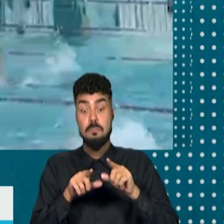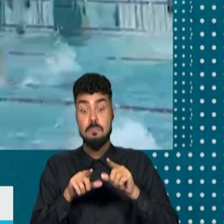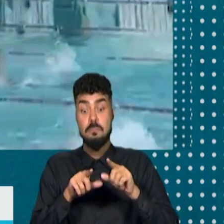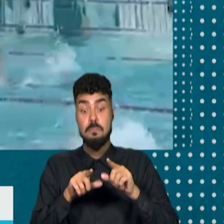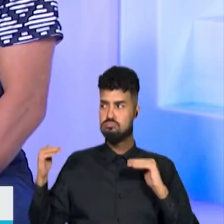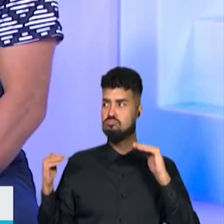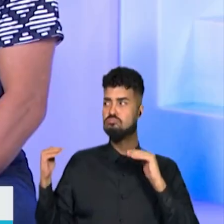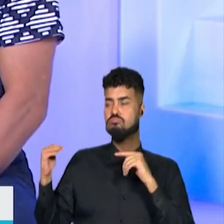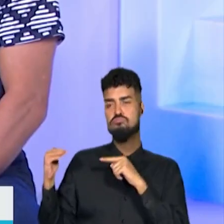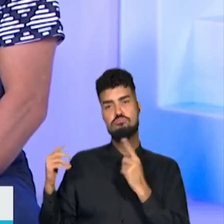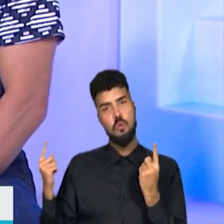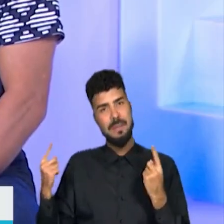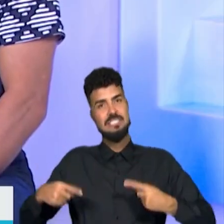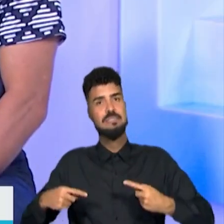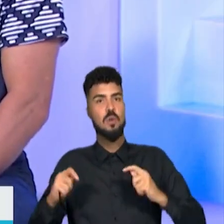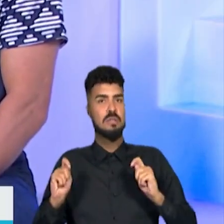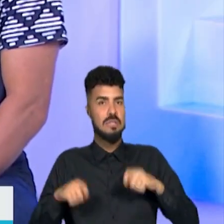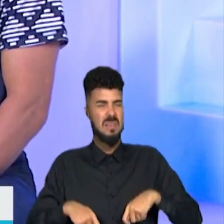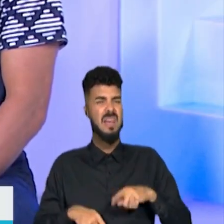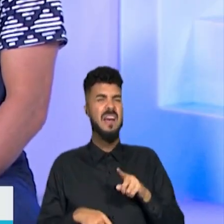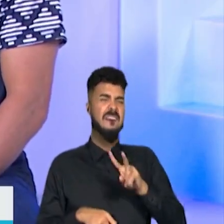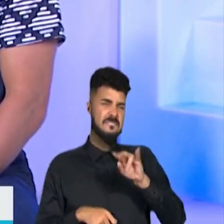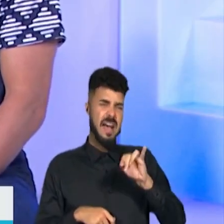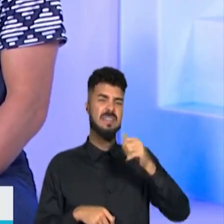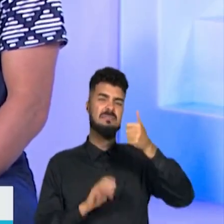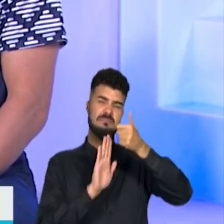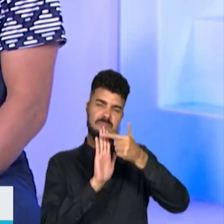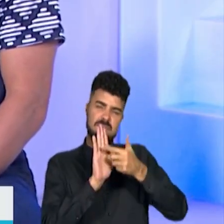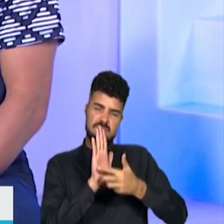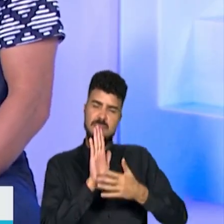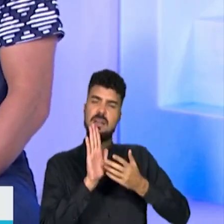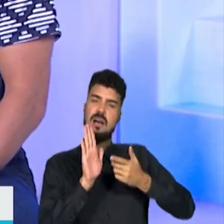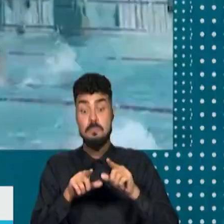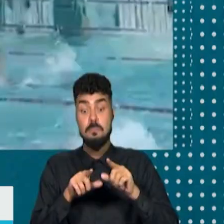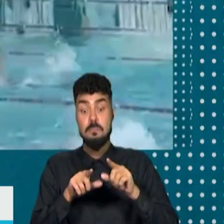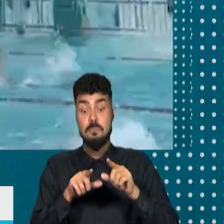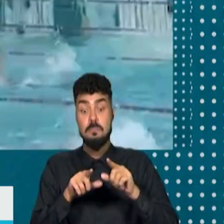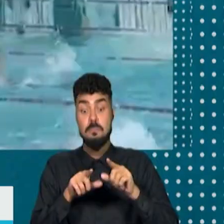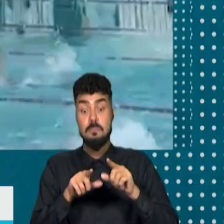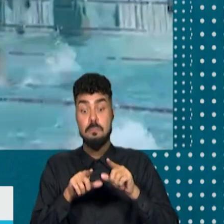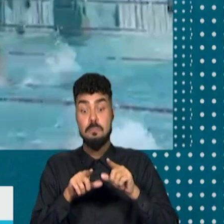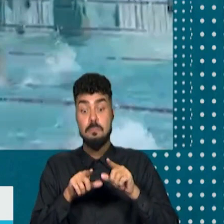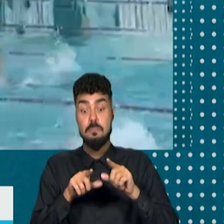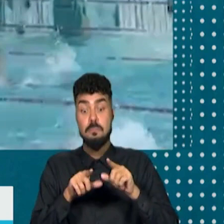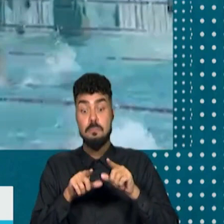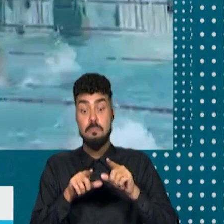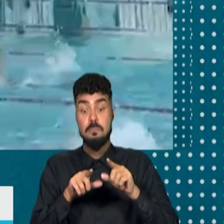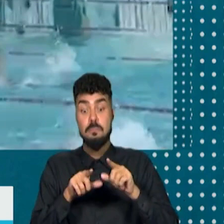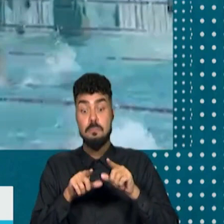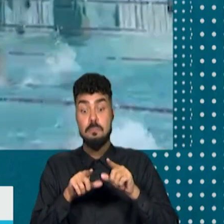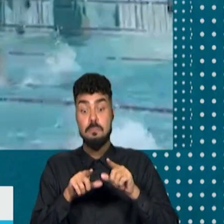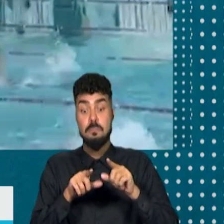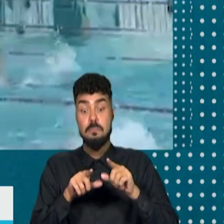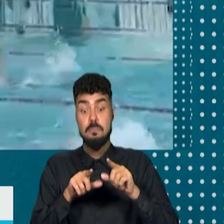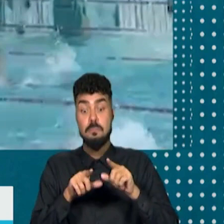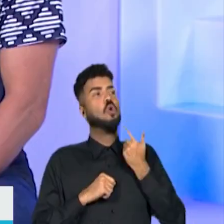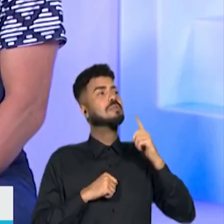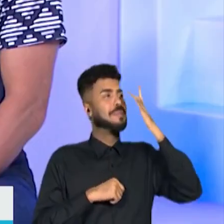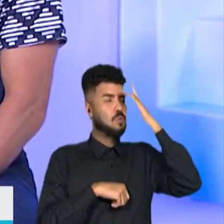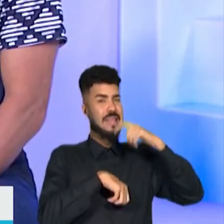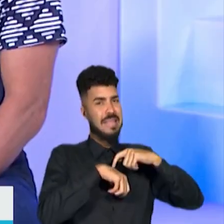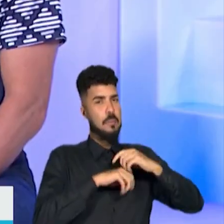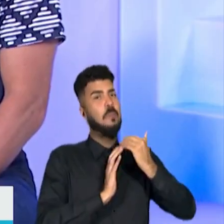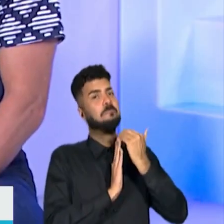né? Provavelmente esse ranking ainda vai ser atualizado de novo e talvez ela não fique o ano inteiro em primeiro lugar. Mas é um tempo